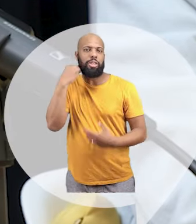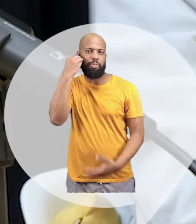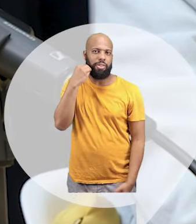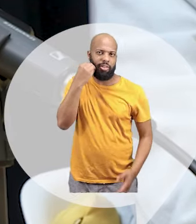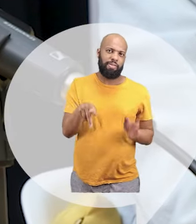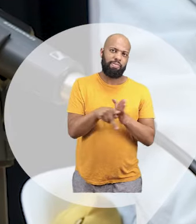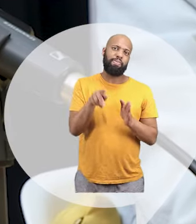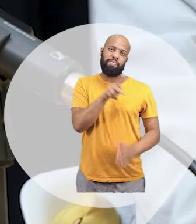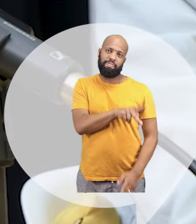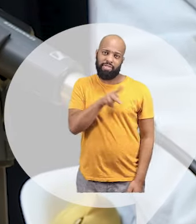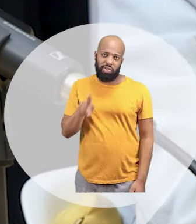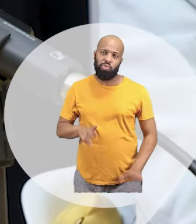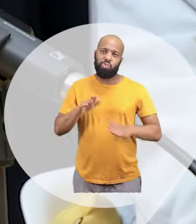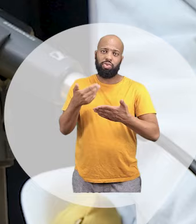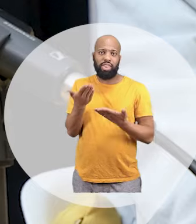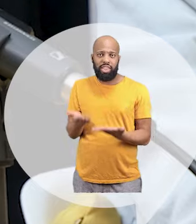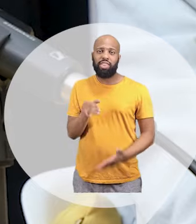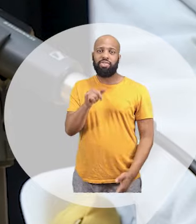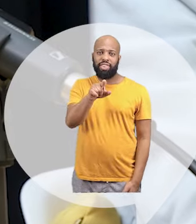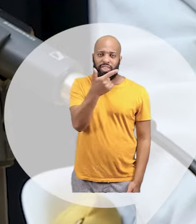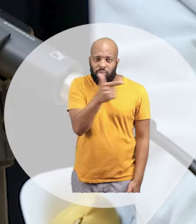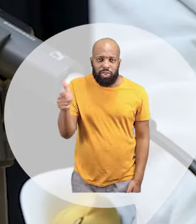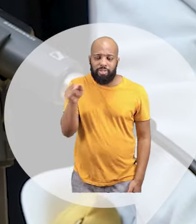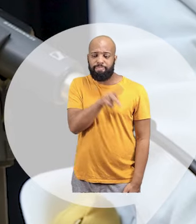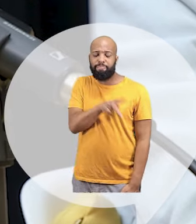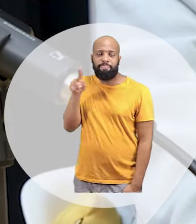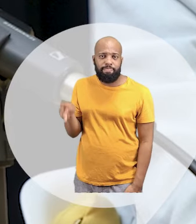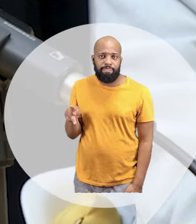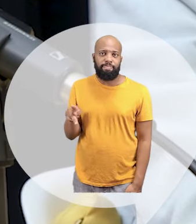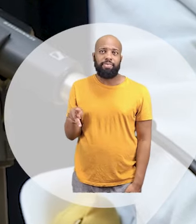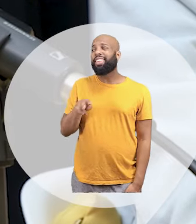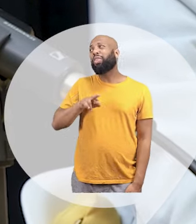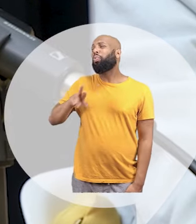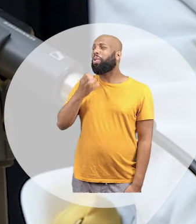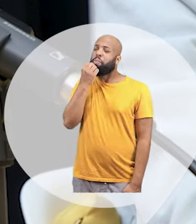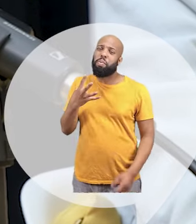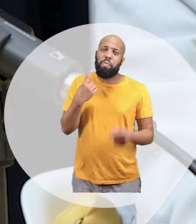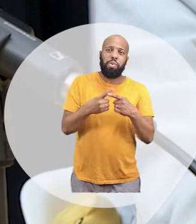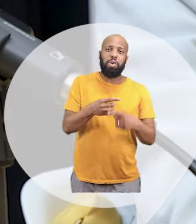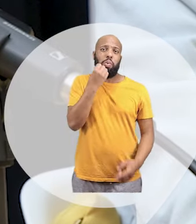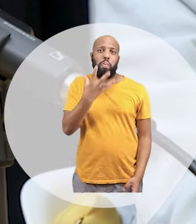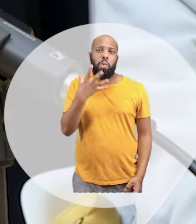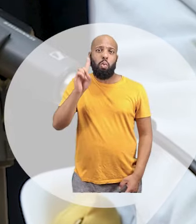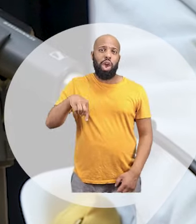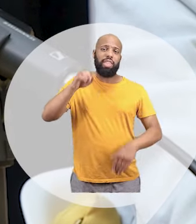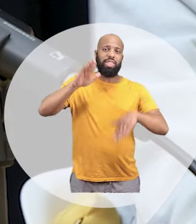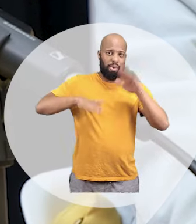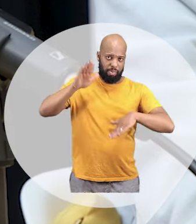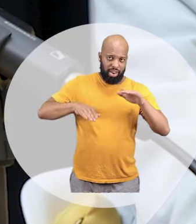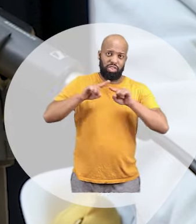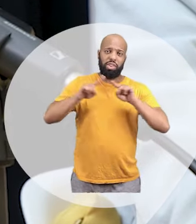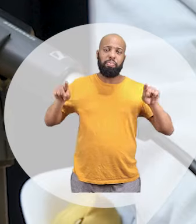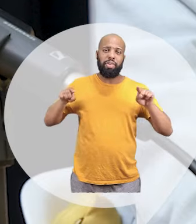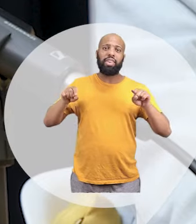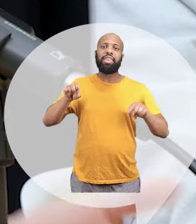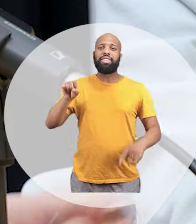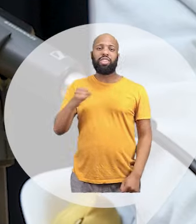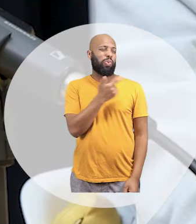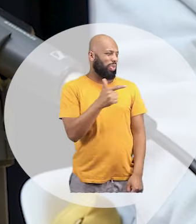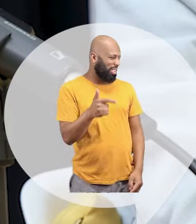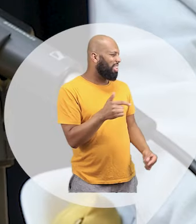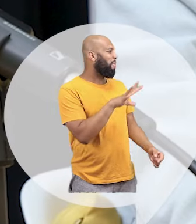experiência com professores e é muito isso entendeu se você não tem um professor Não digo nem bom porque bom também é relativo né mas se